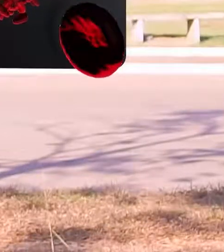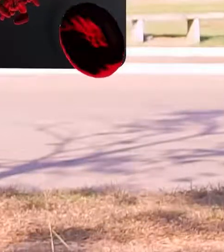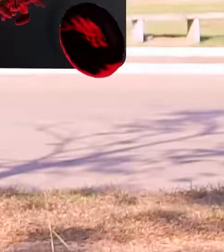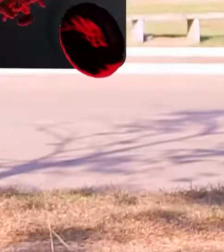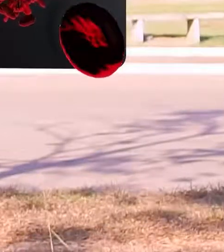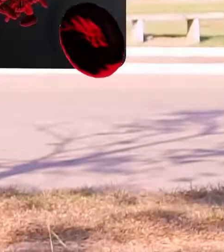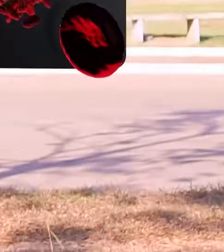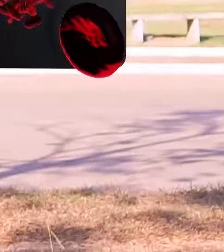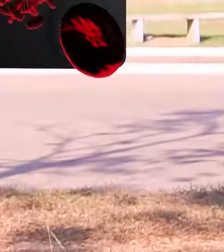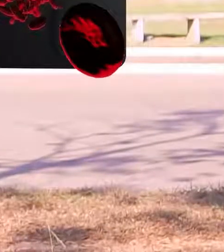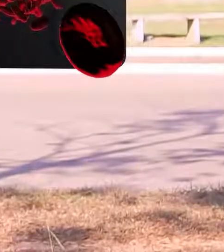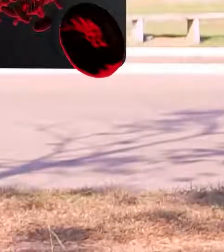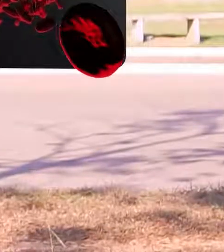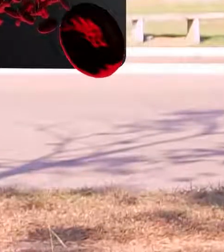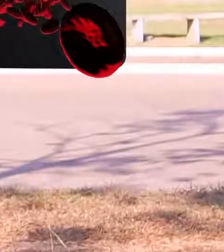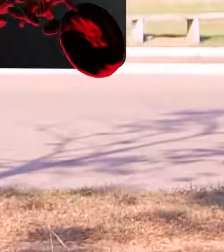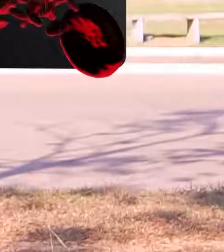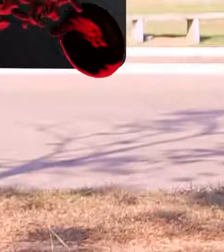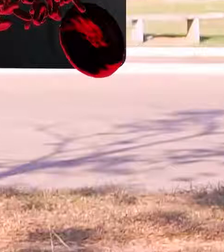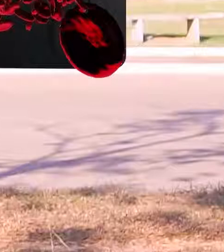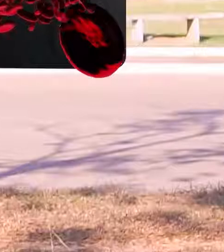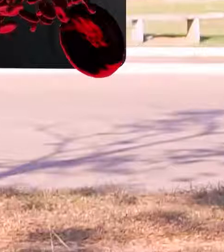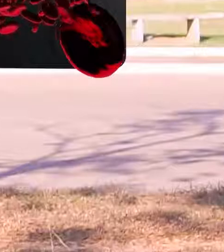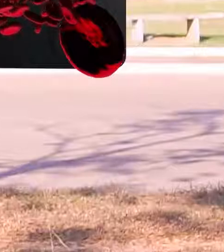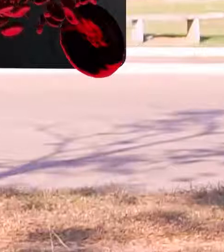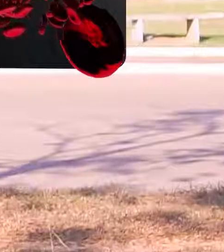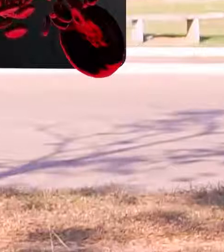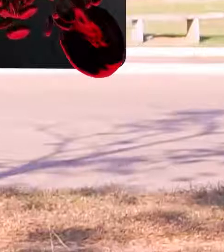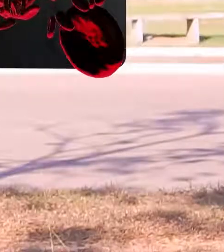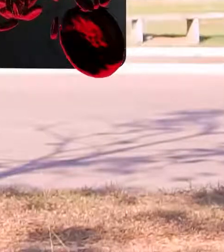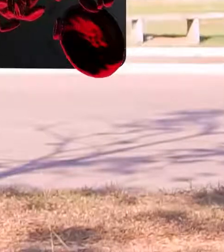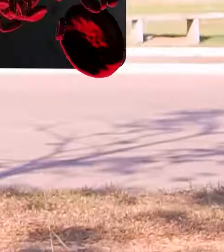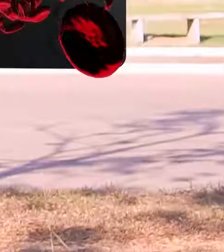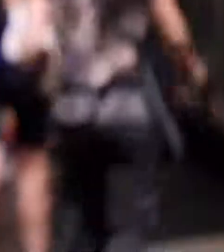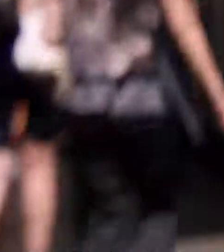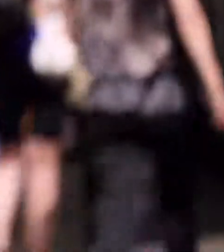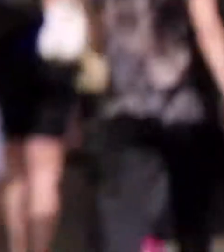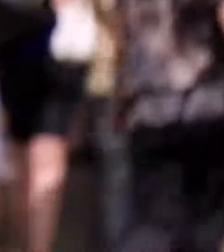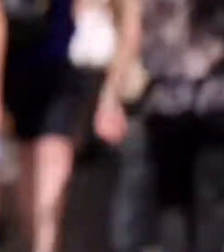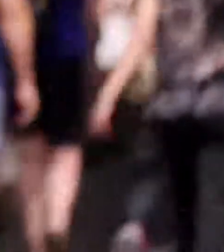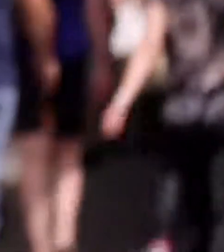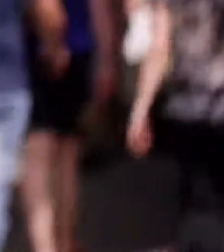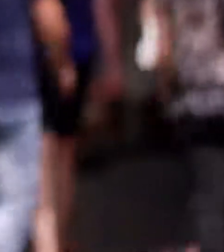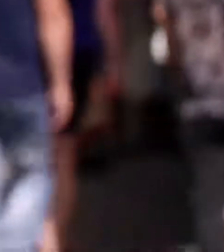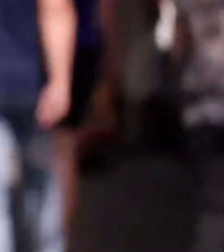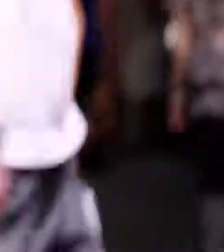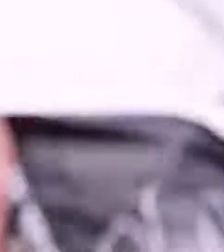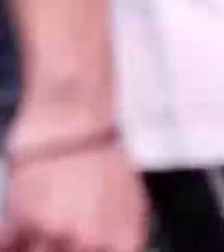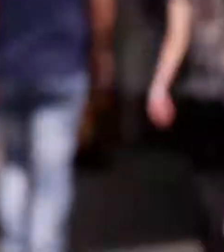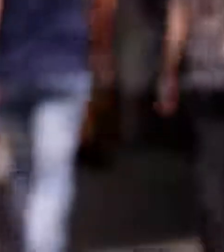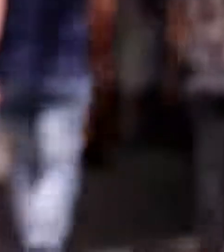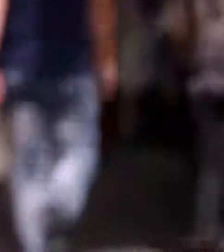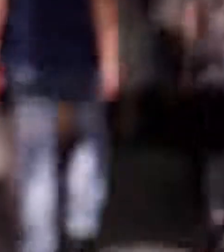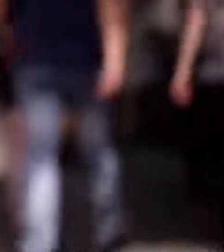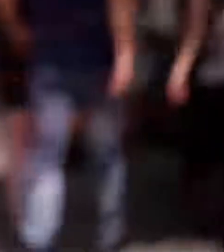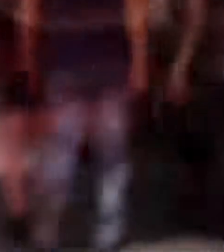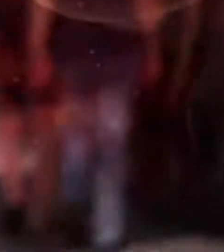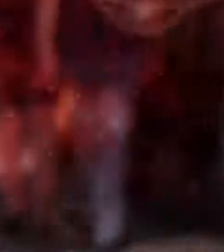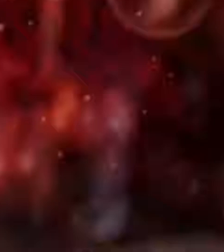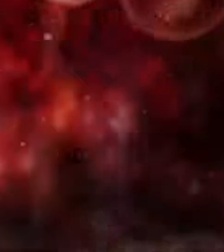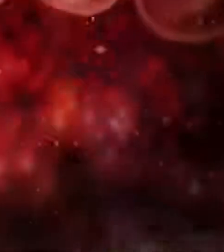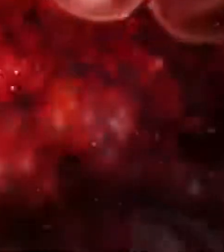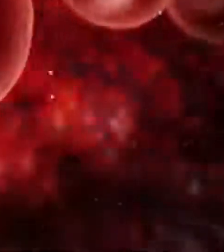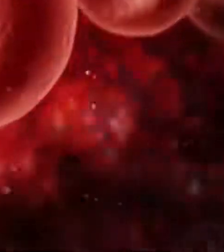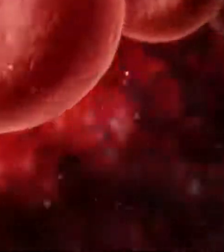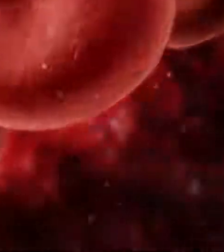por exemplo, tem fator RH positivo. E você, sabe o seu? O fator RH, também chamado de